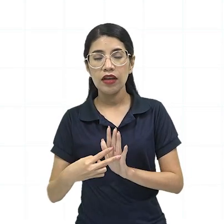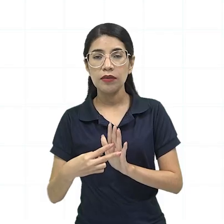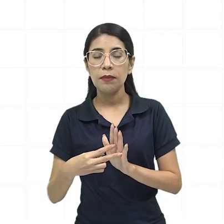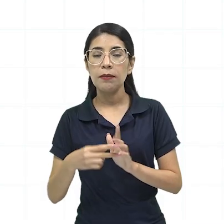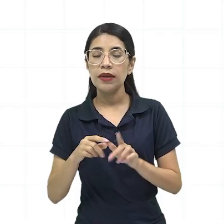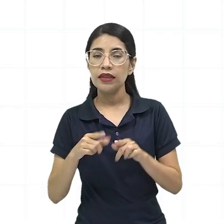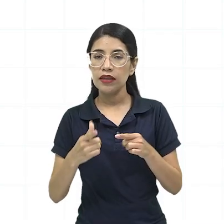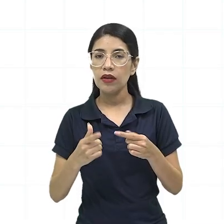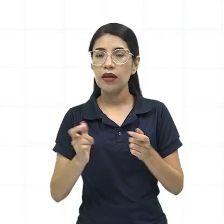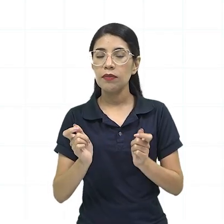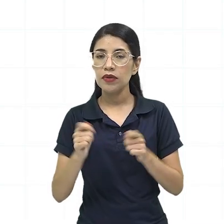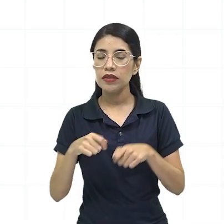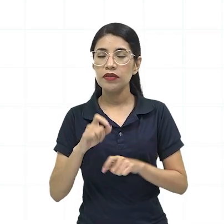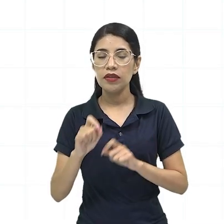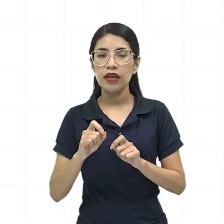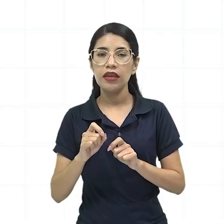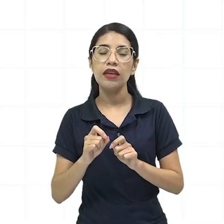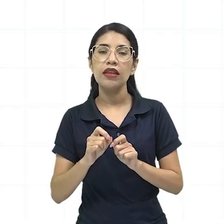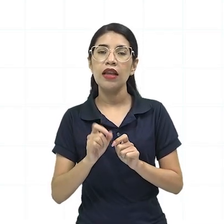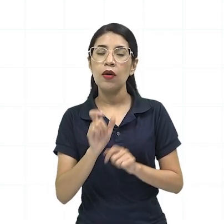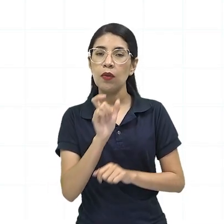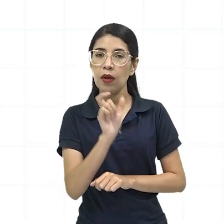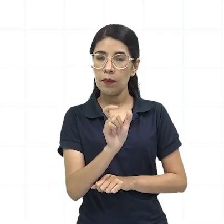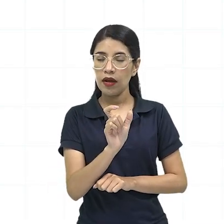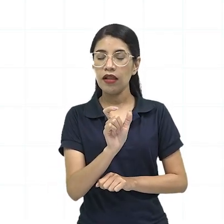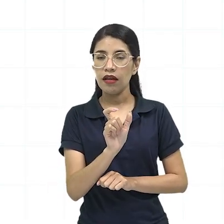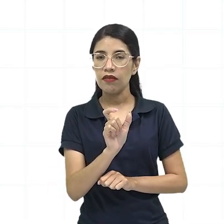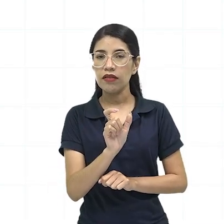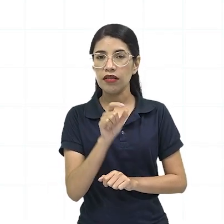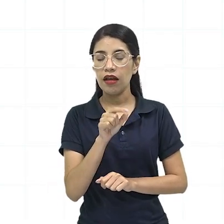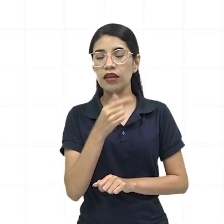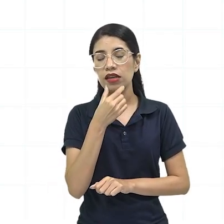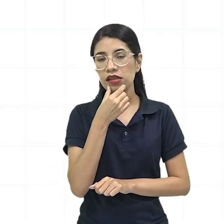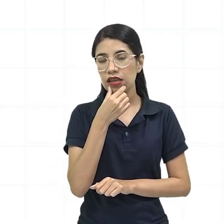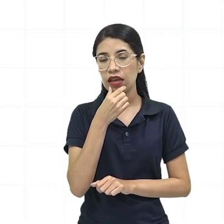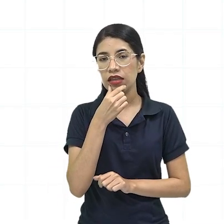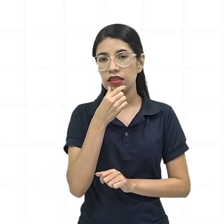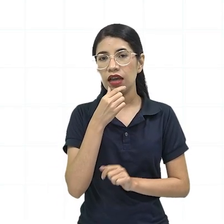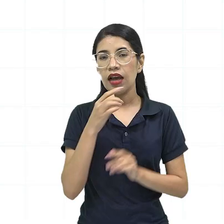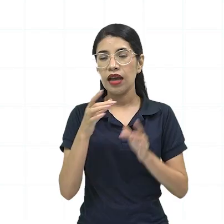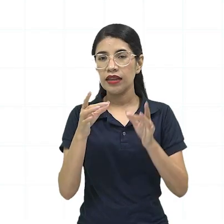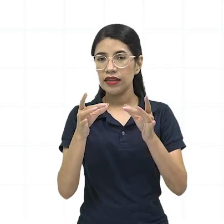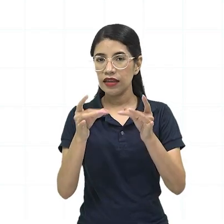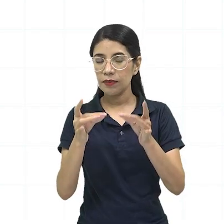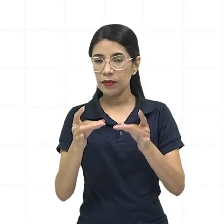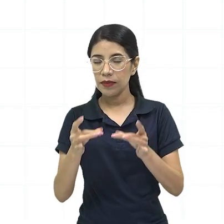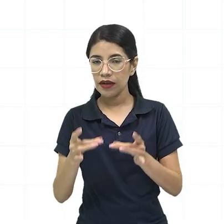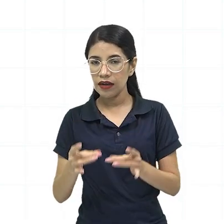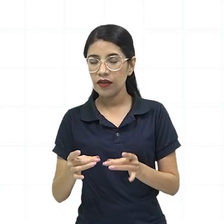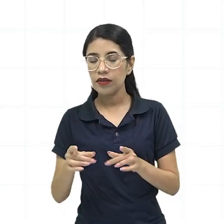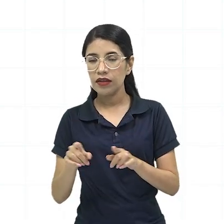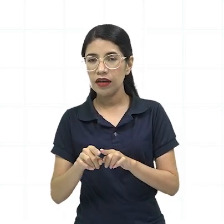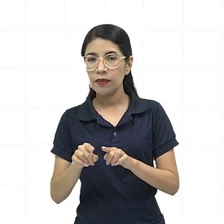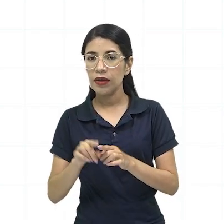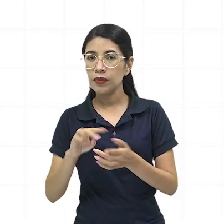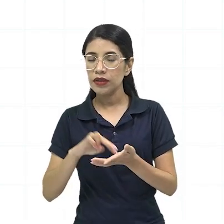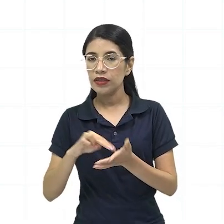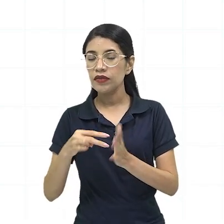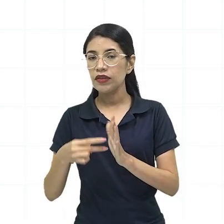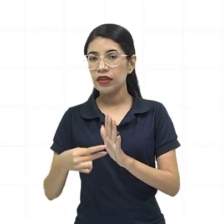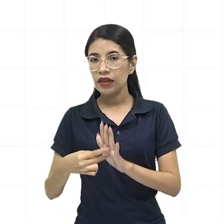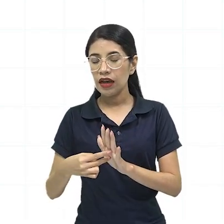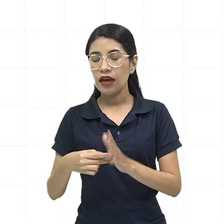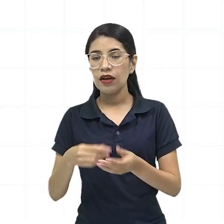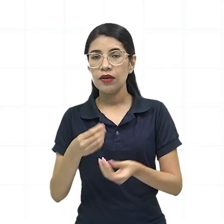direito. Então, provavelmente, logo depois desse termo em inglês, vai vir ali o que significa, né? A